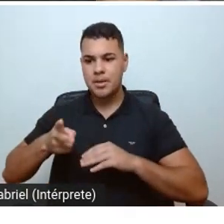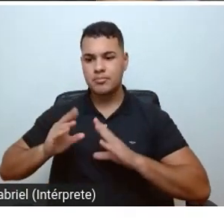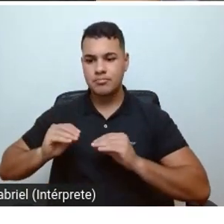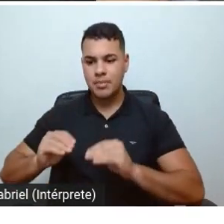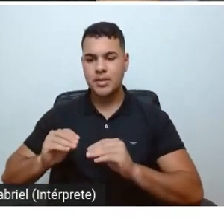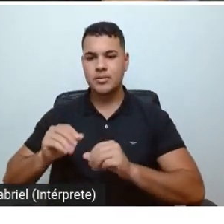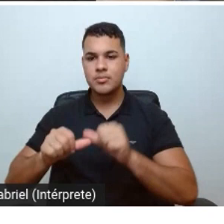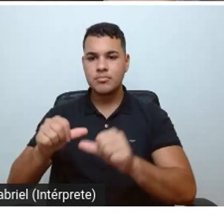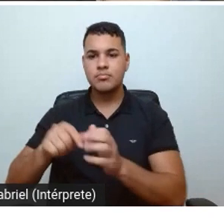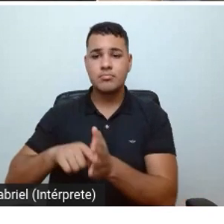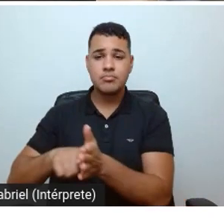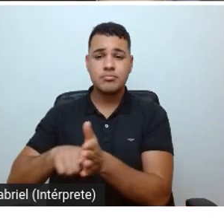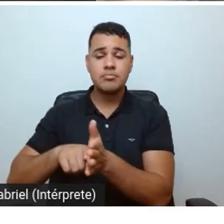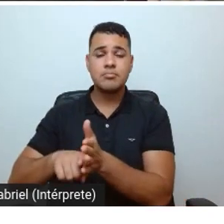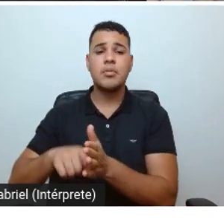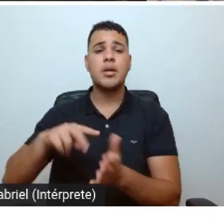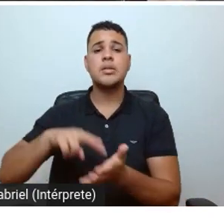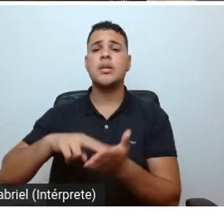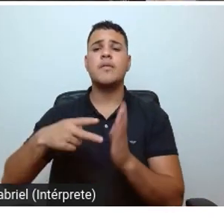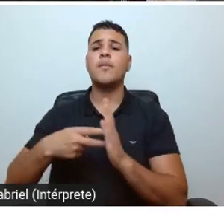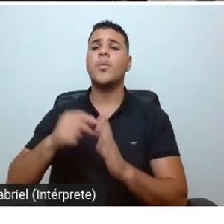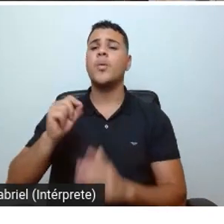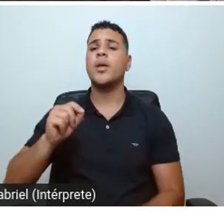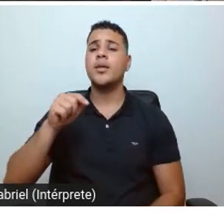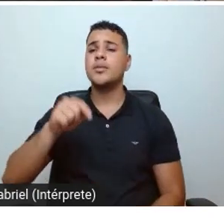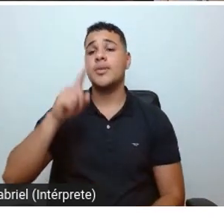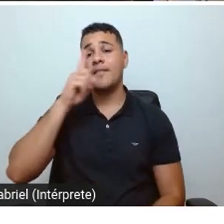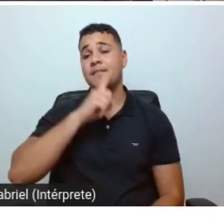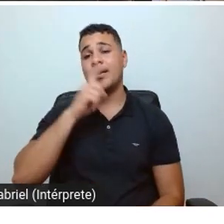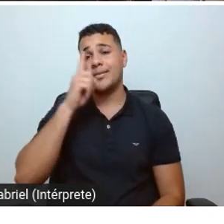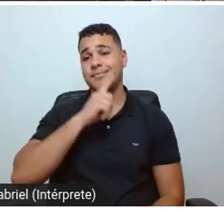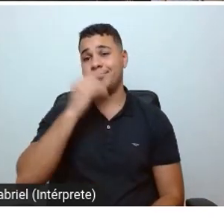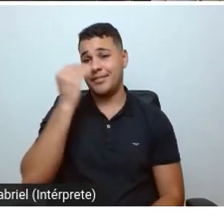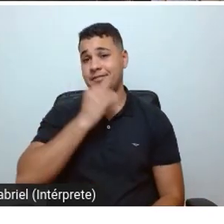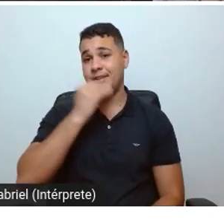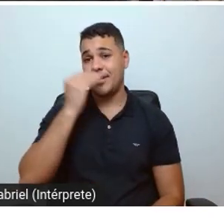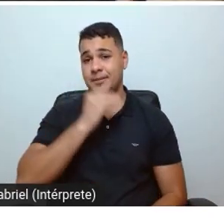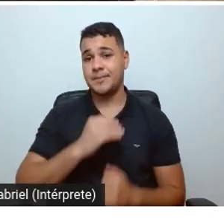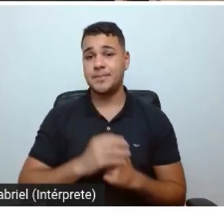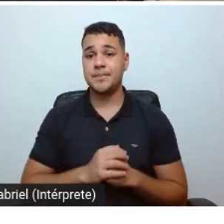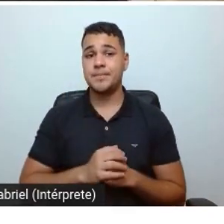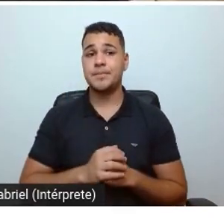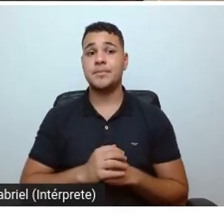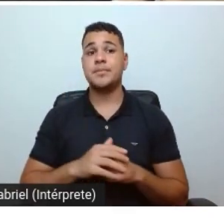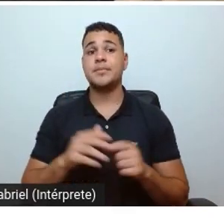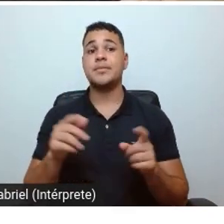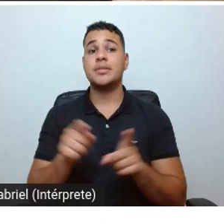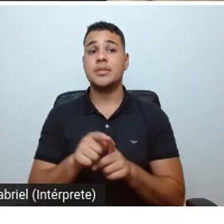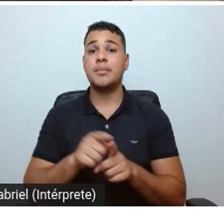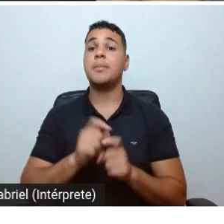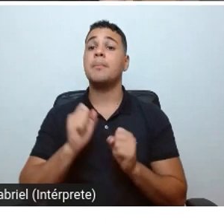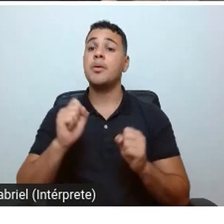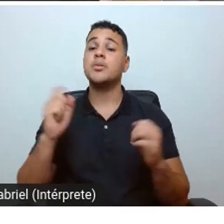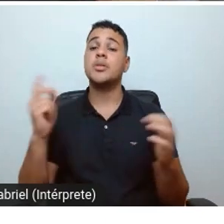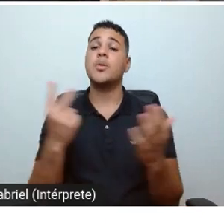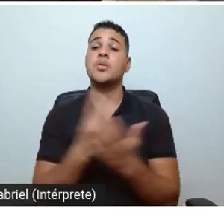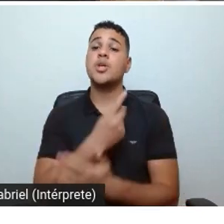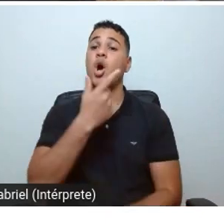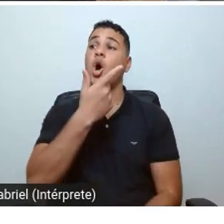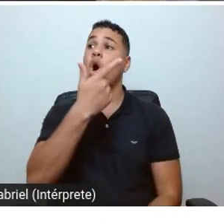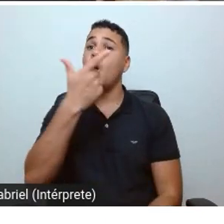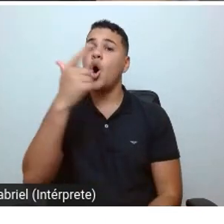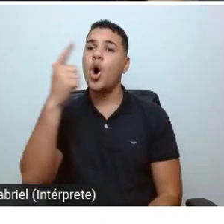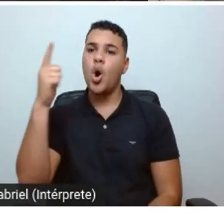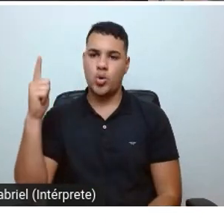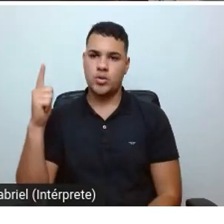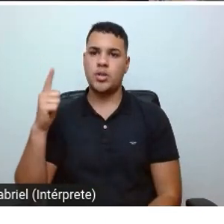ela está fraca, ela está tendo evasão para as outras. Outras intenções estão invadindo, né? O que